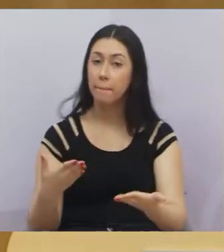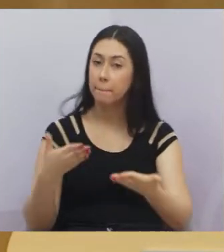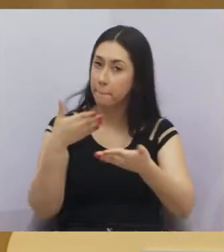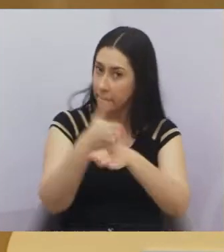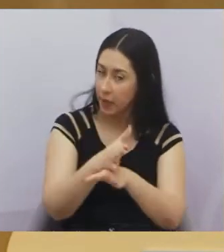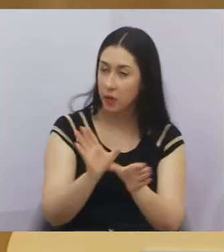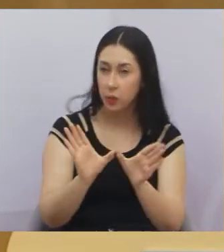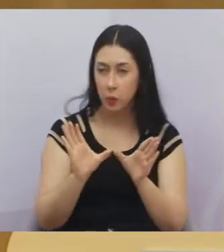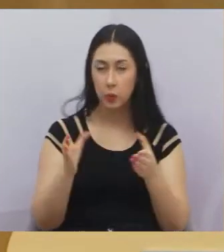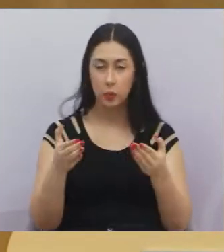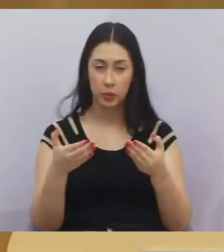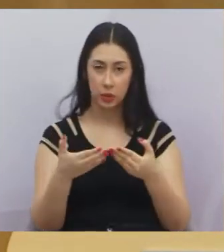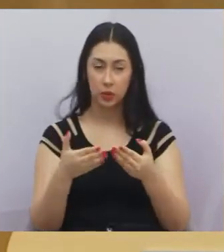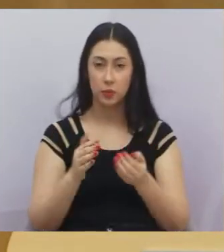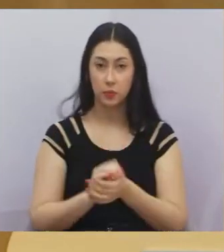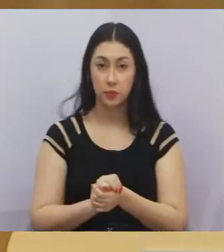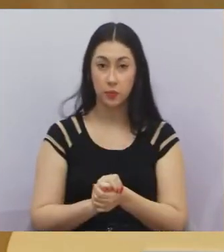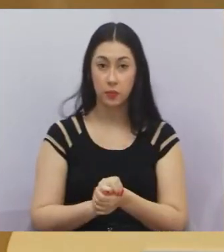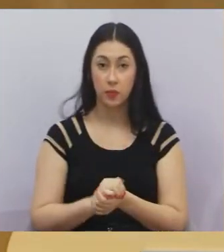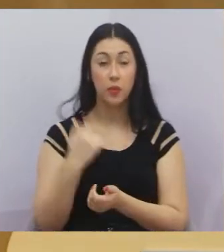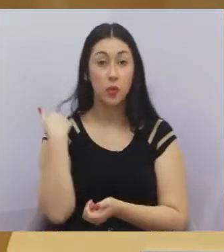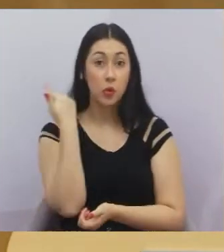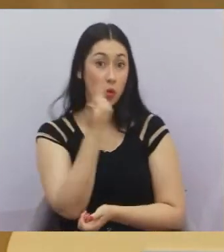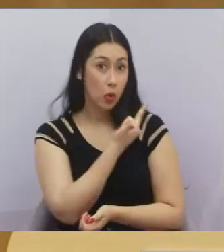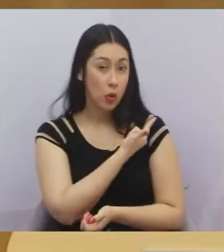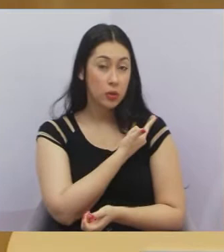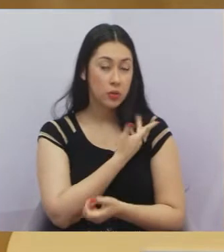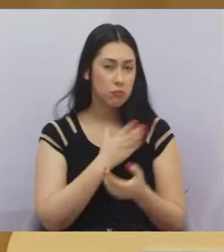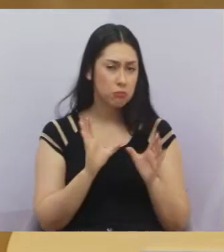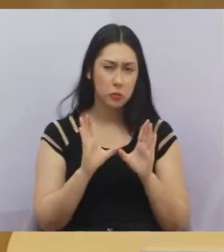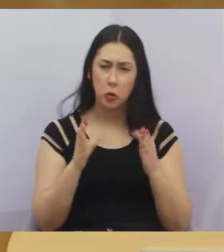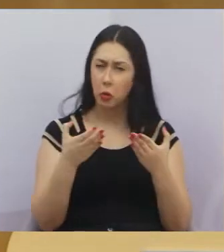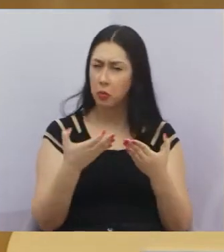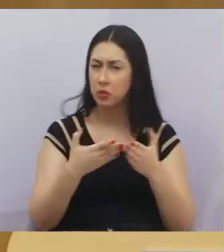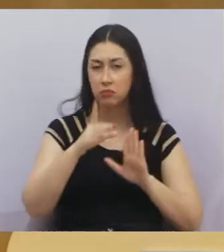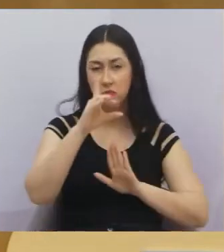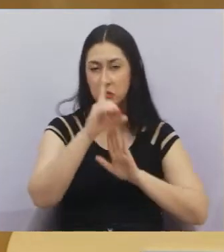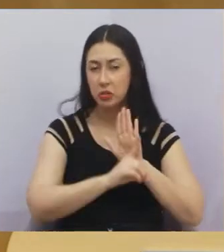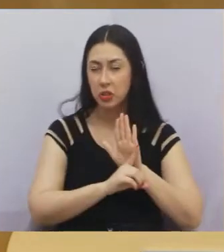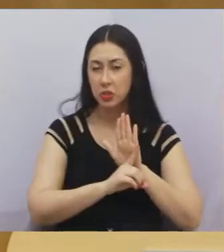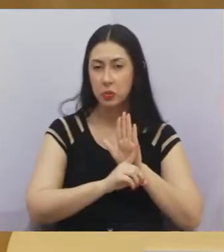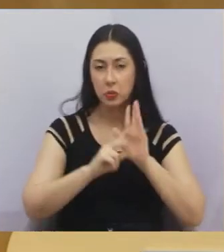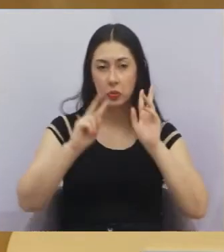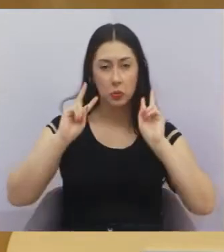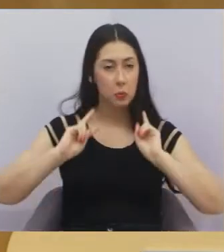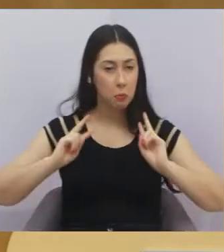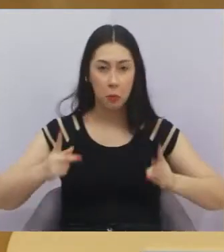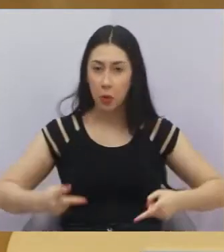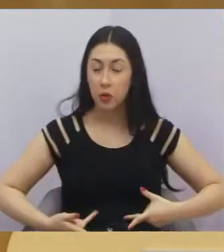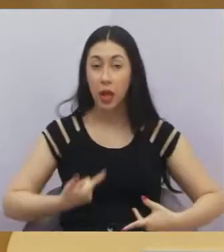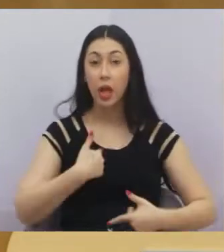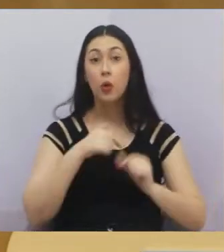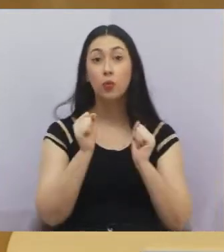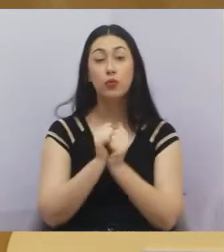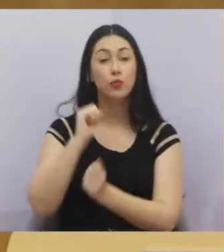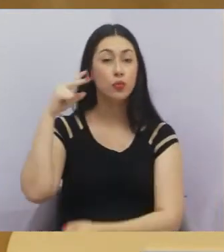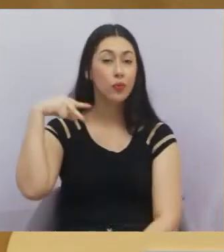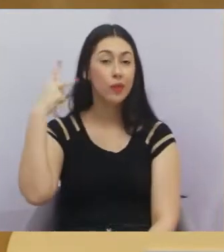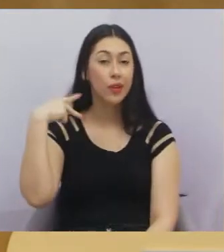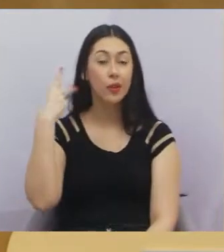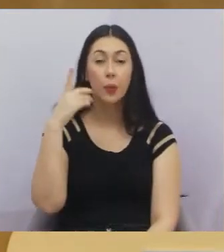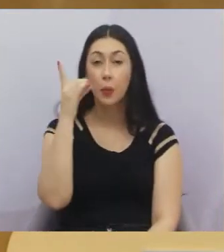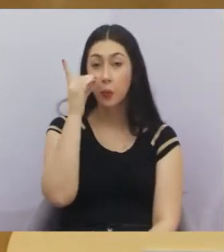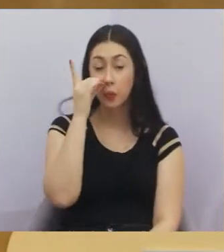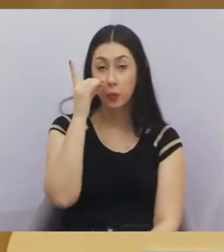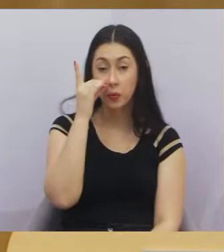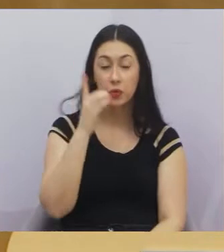conselho. Nós, enquanto Comissão de Direitos Humanos, eu e o Dude, nós,